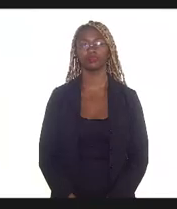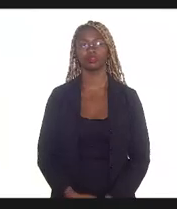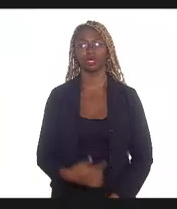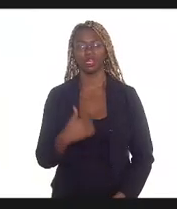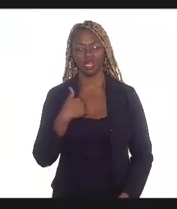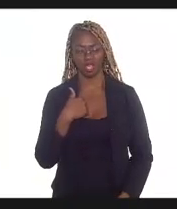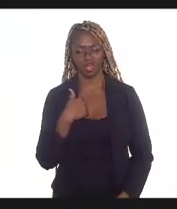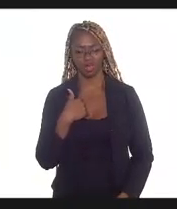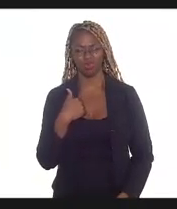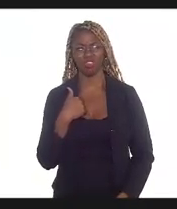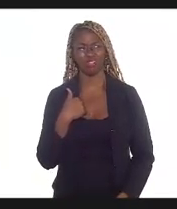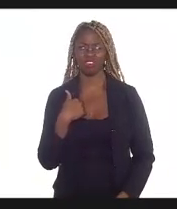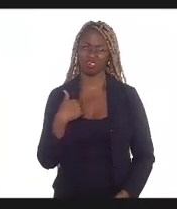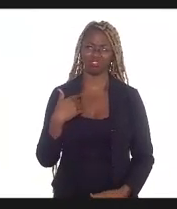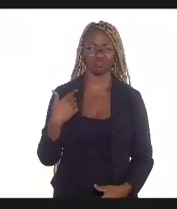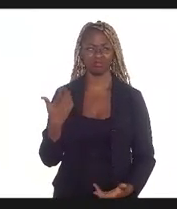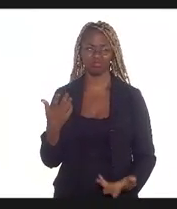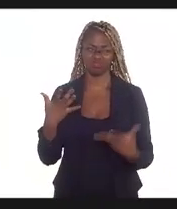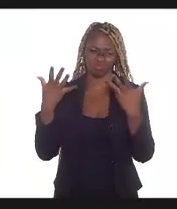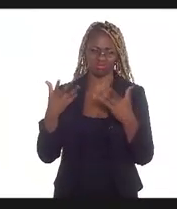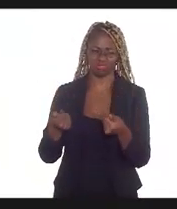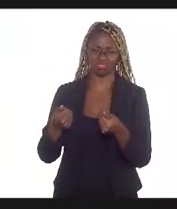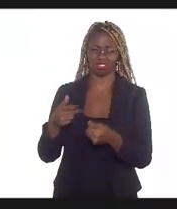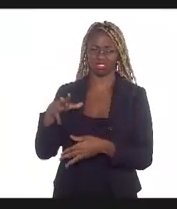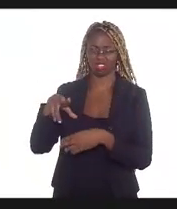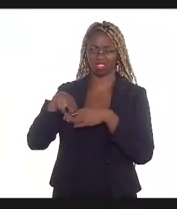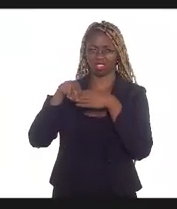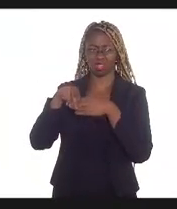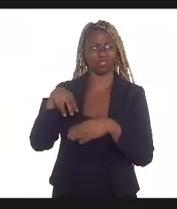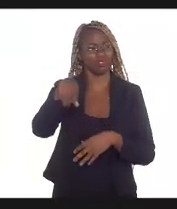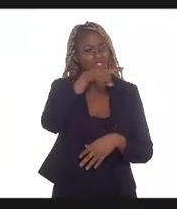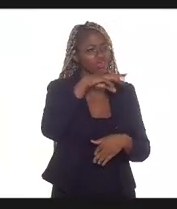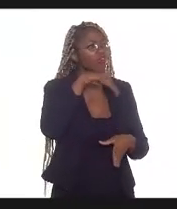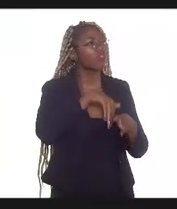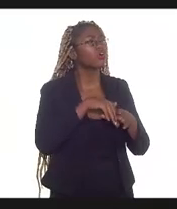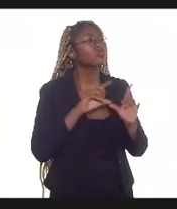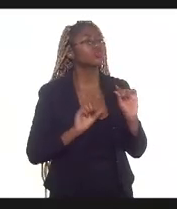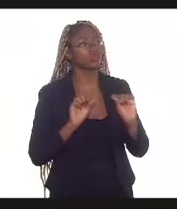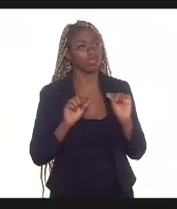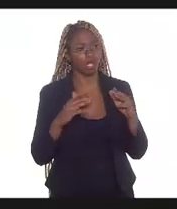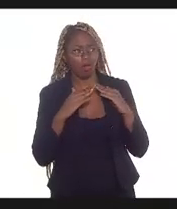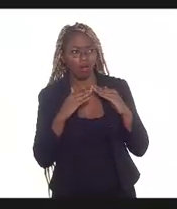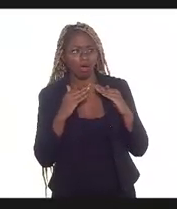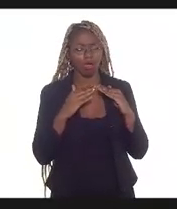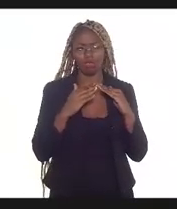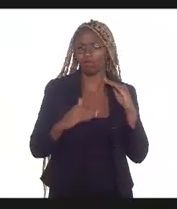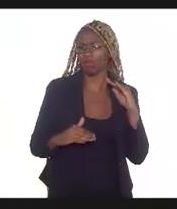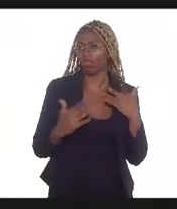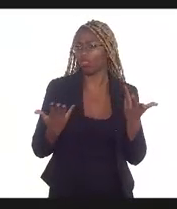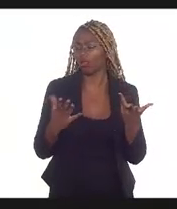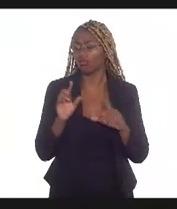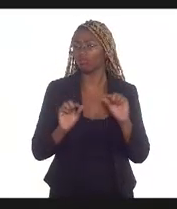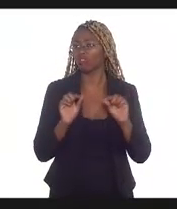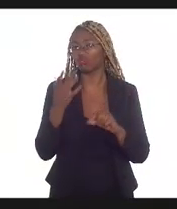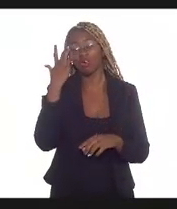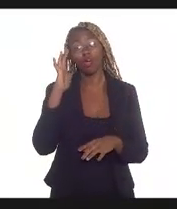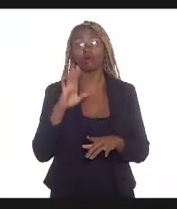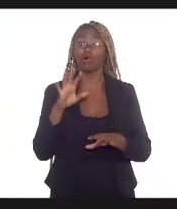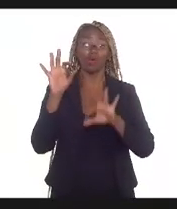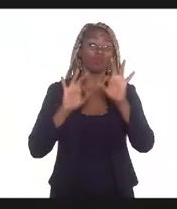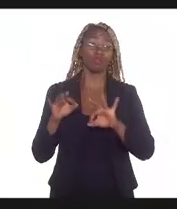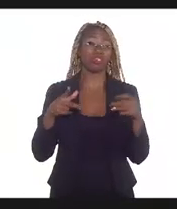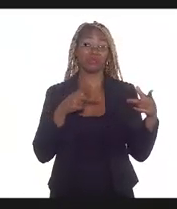Eu acato a anexação. Como votos, deputados, concordam com a anexação do deputado Paulo? O projeto é